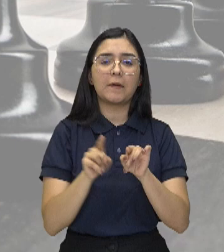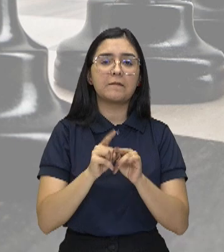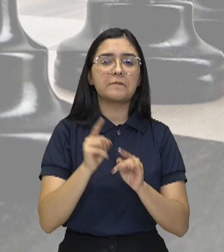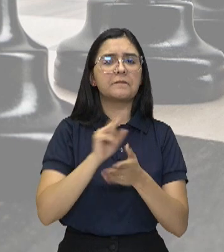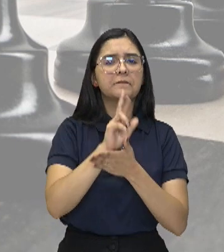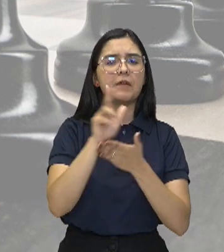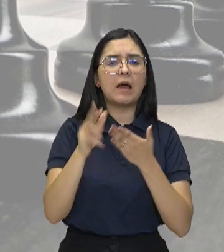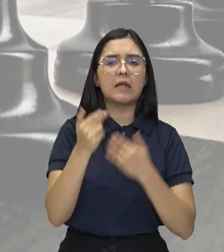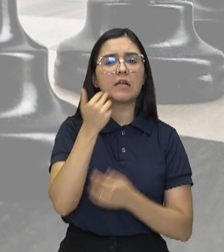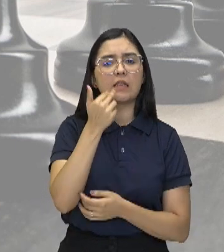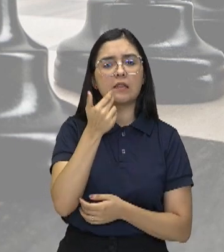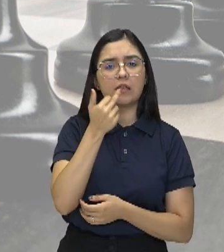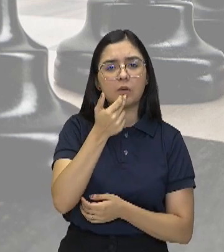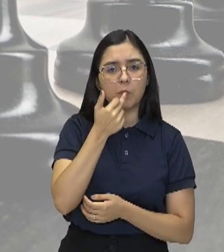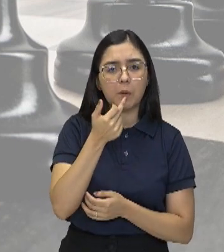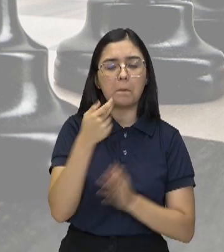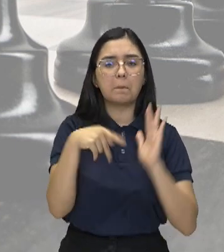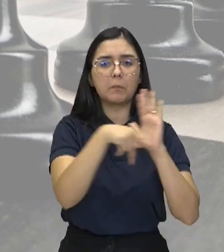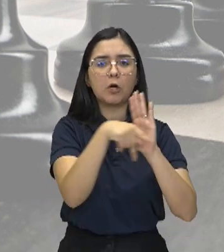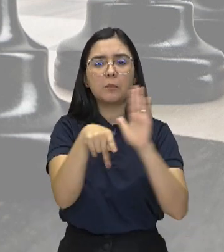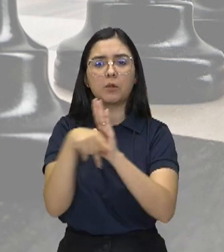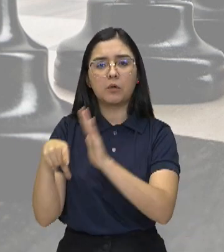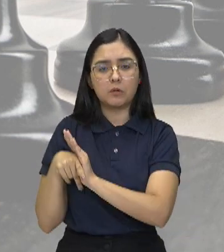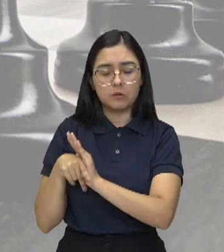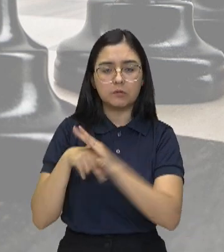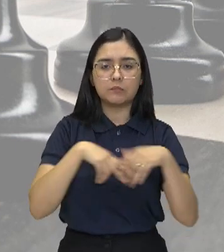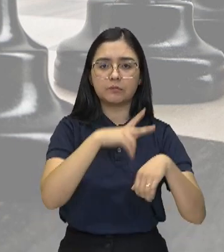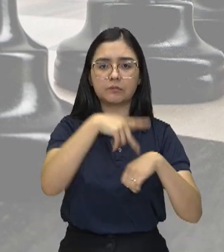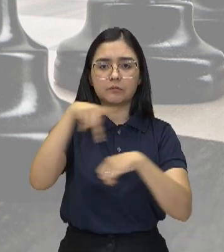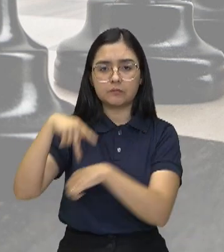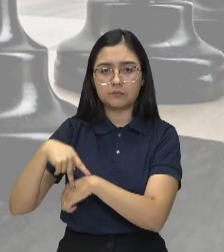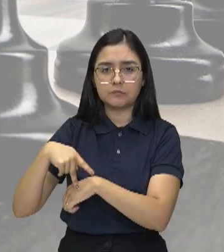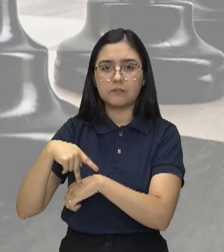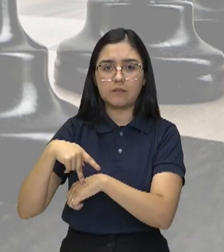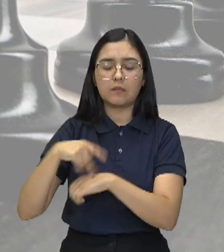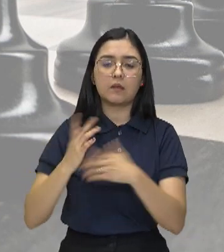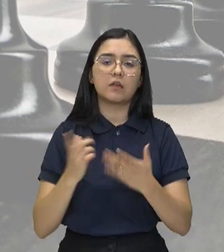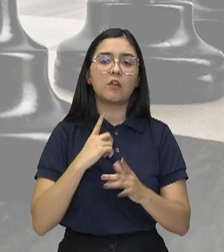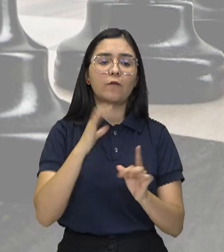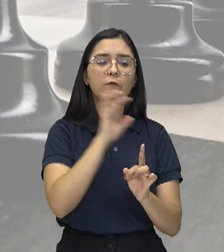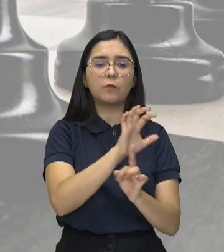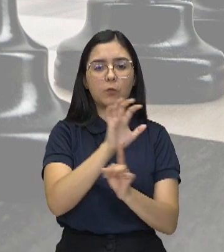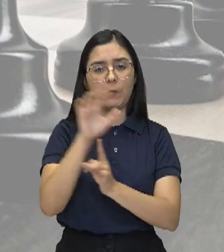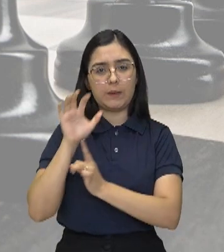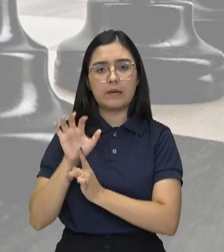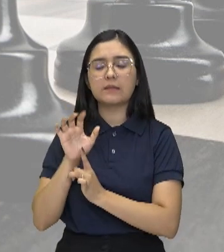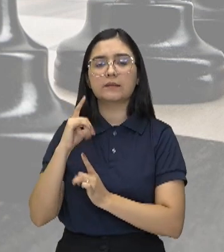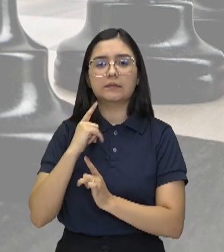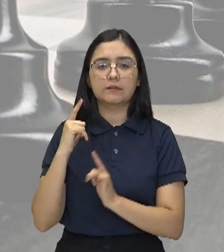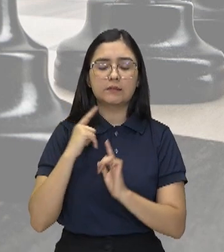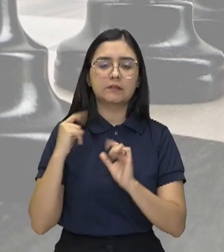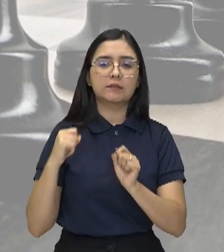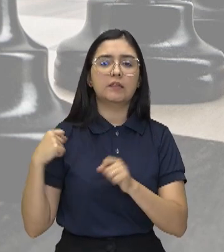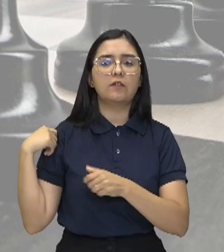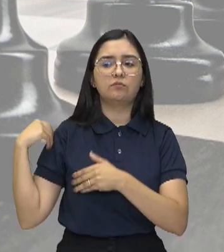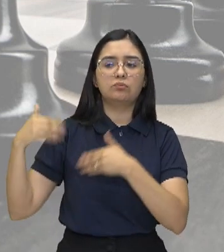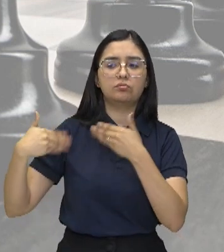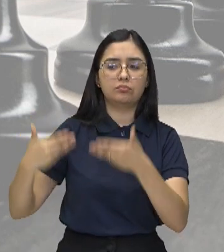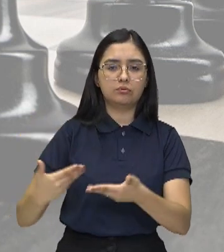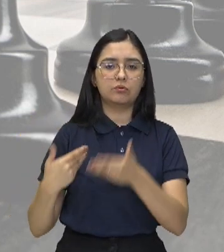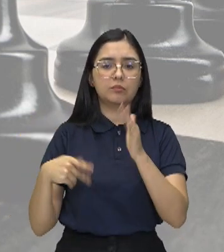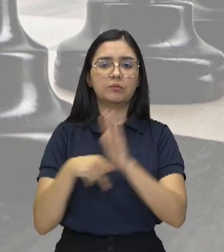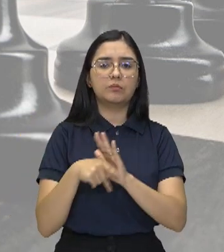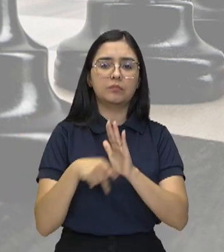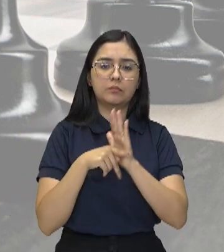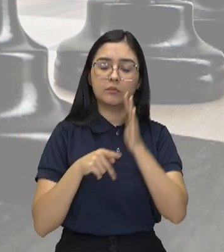idiomas, dialetos, e todos eles ali se influenciaram bastante ao longo de toda a evolução dos